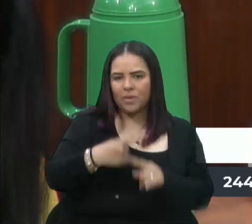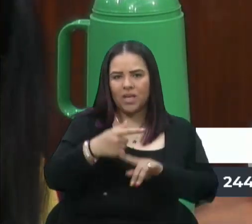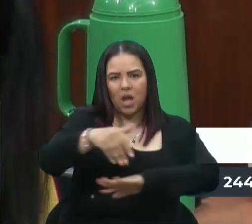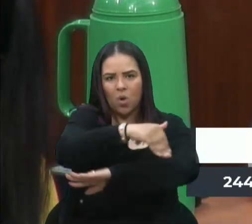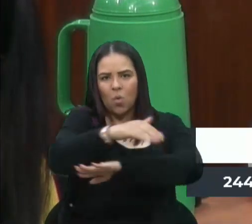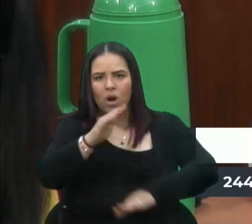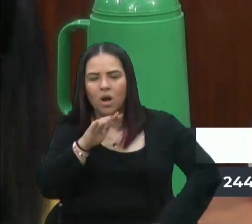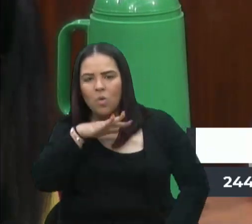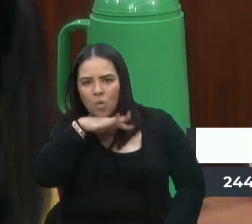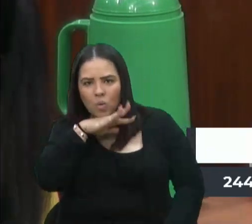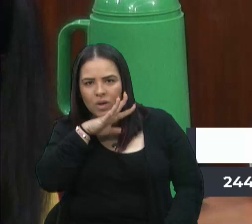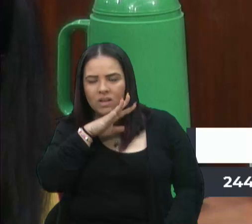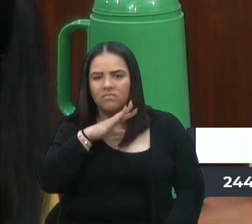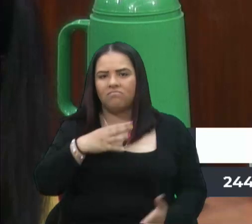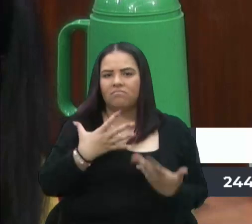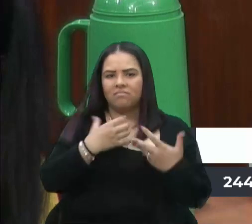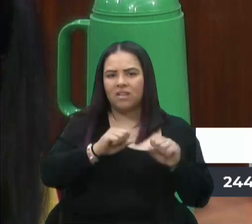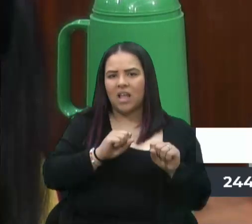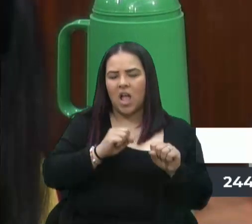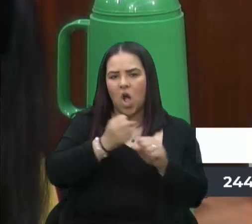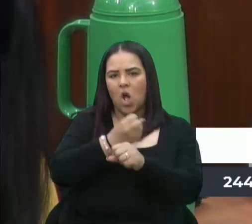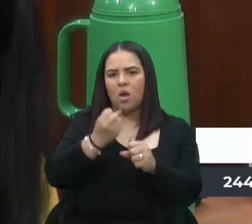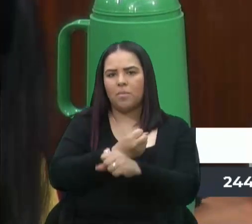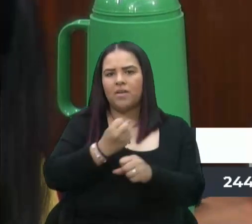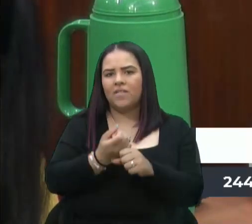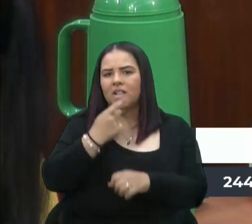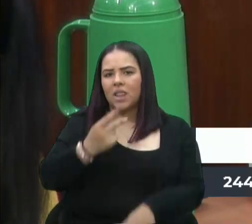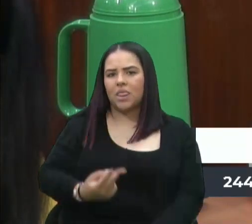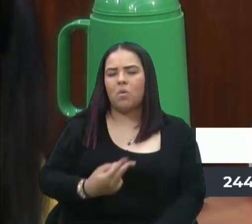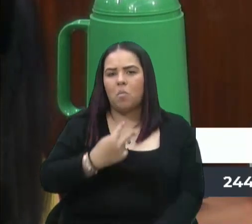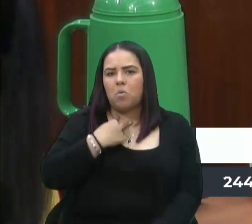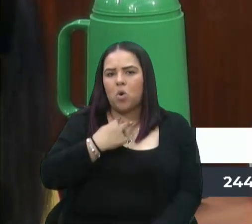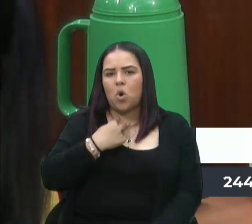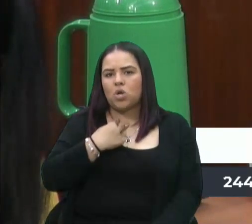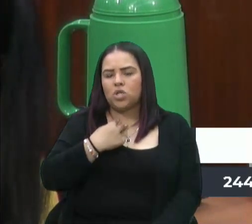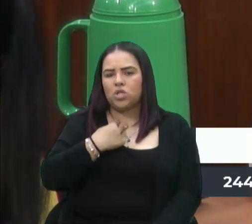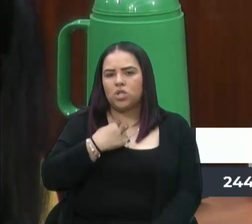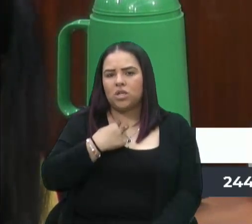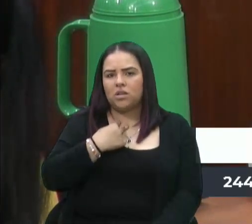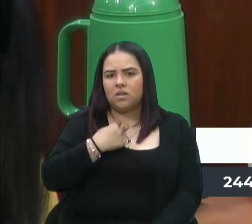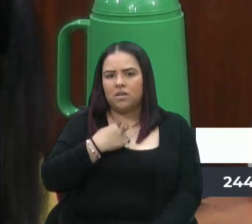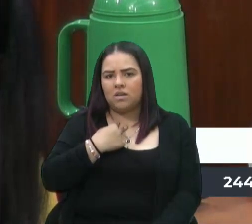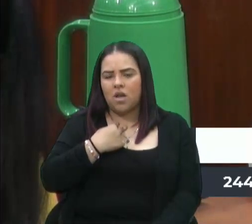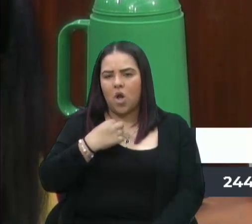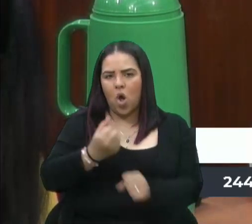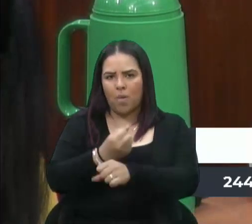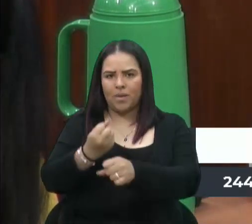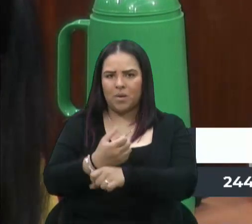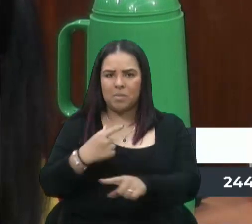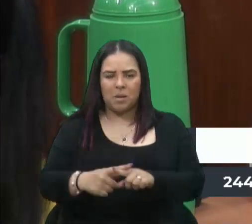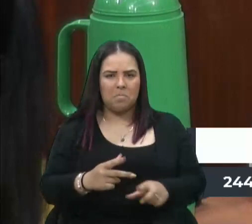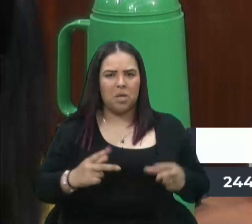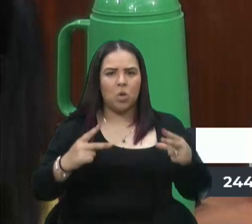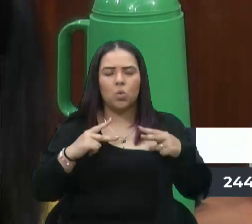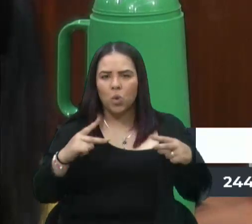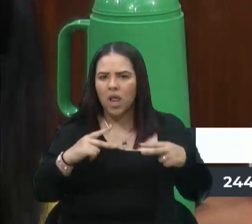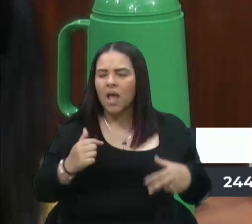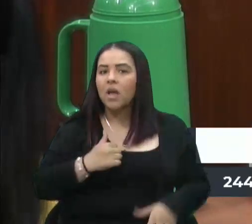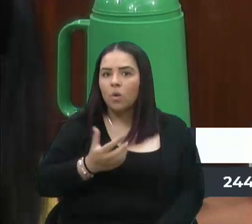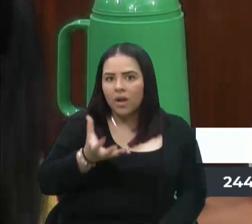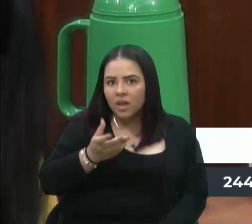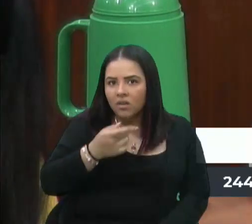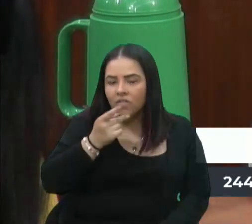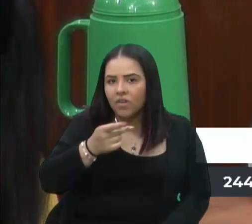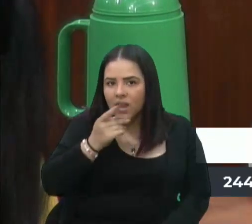de Obras dizendo que não podia fazer a obra porque a estrada era particular. Eu quero que me apontem qual é a estrada